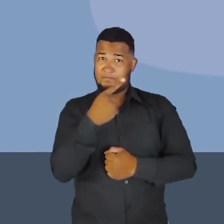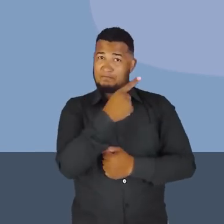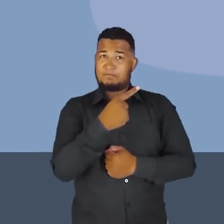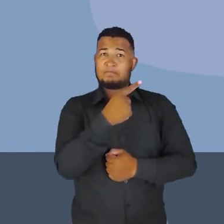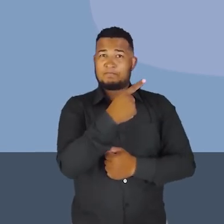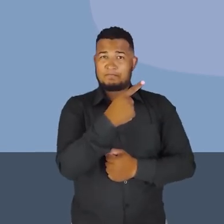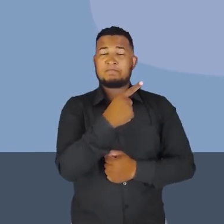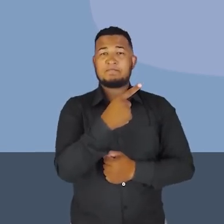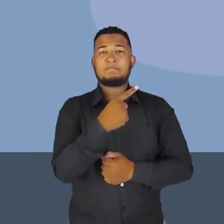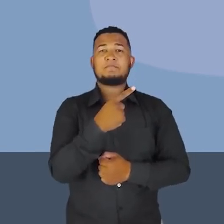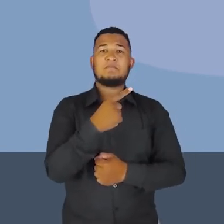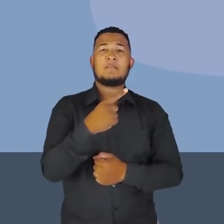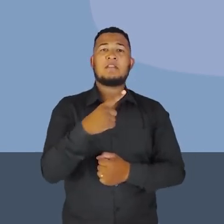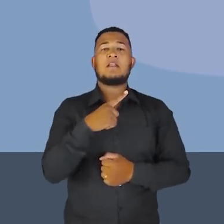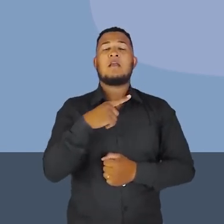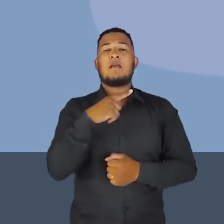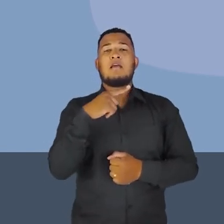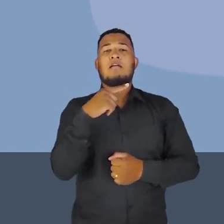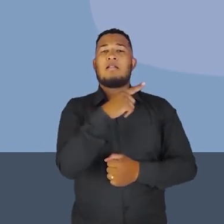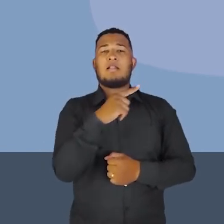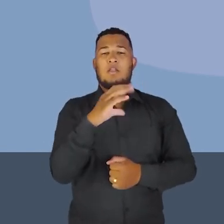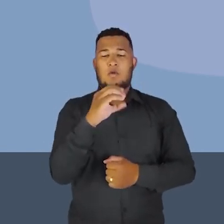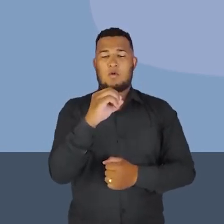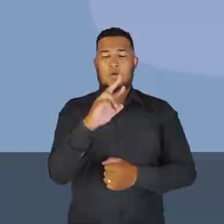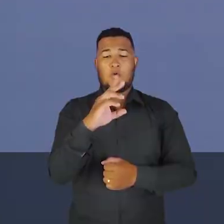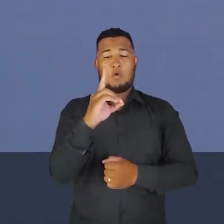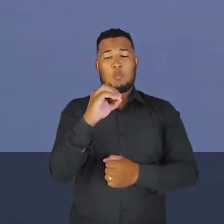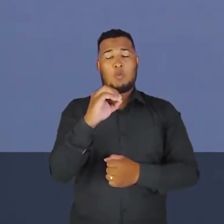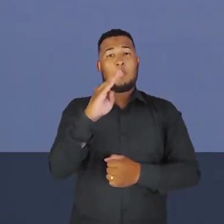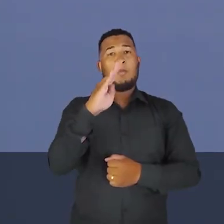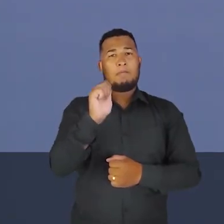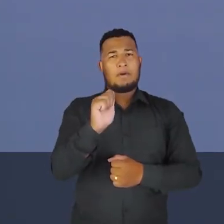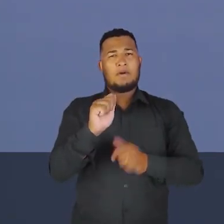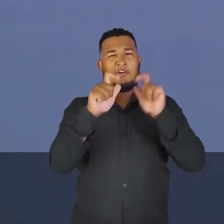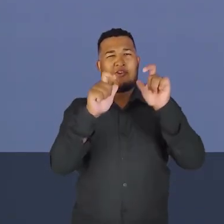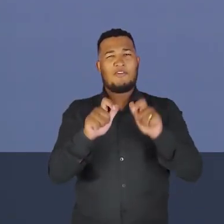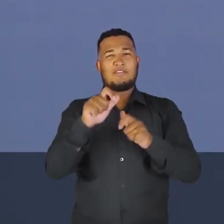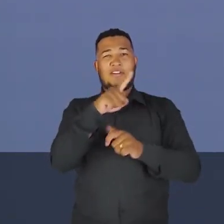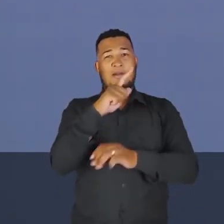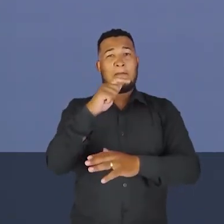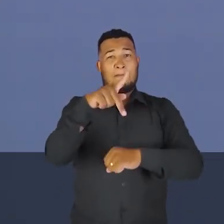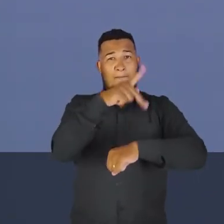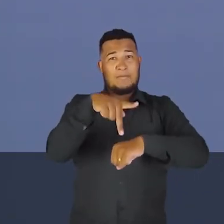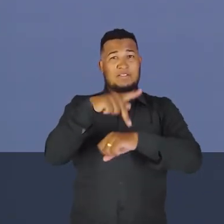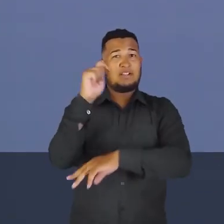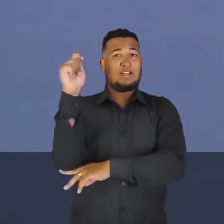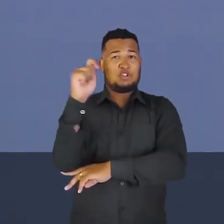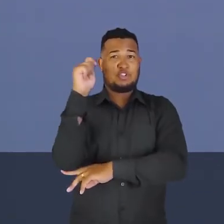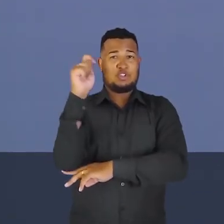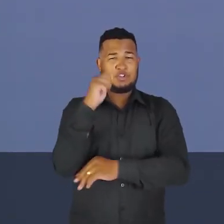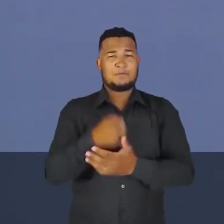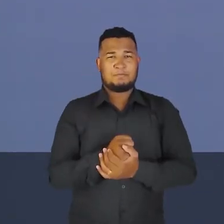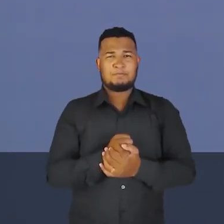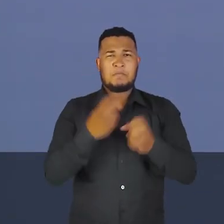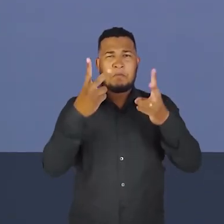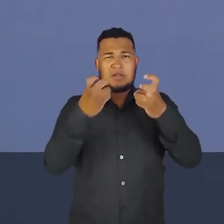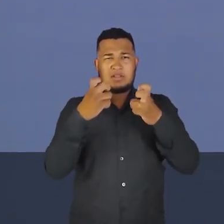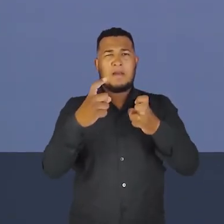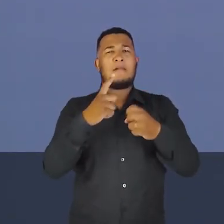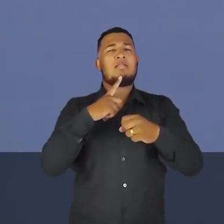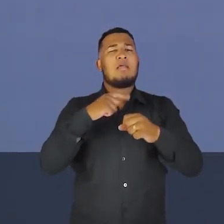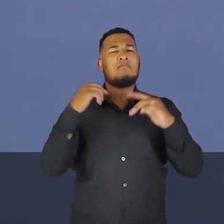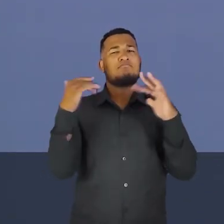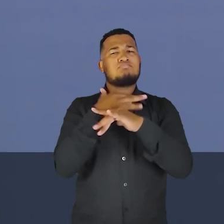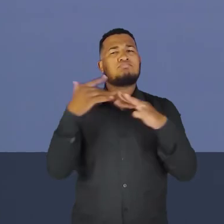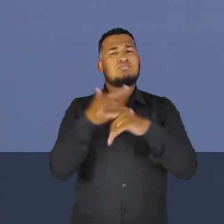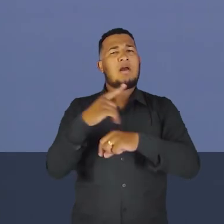aqui. Bom, Camaçari na Bahia e Córdoba na Argentina. Vocês perceberam então que as cidades elas apresentaram ao longo, né, do tempo,